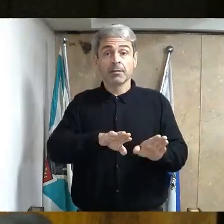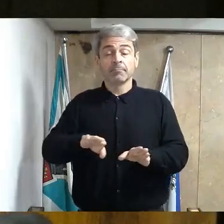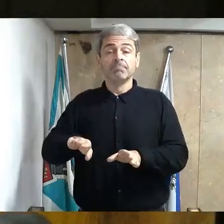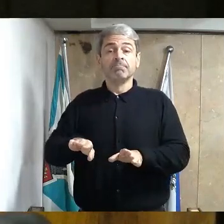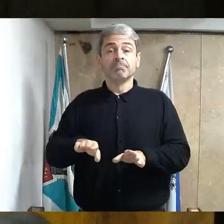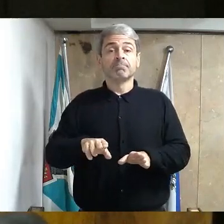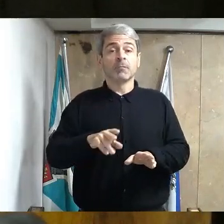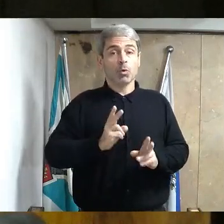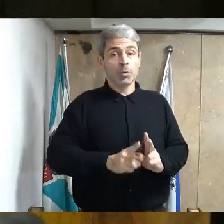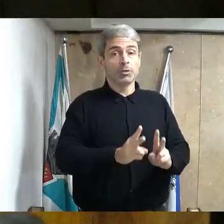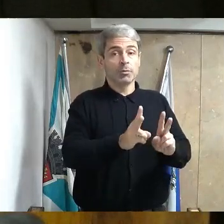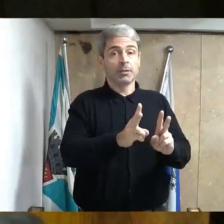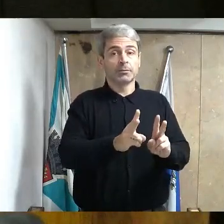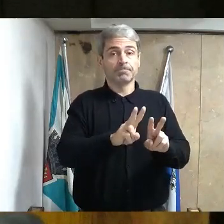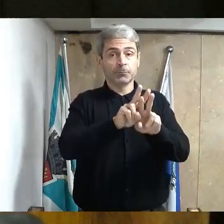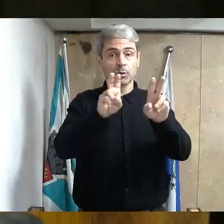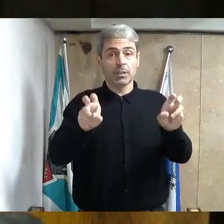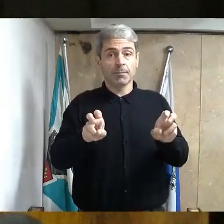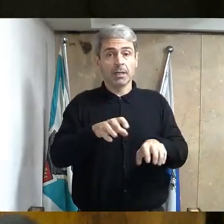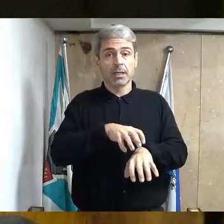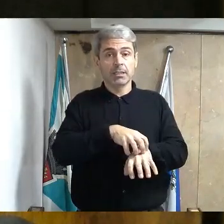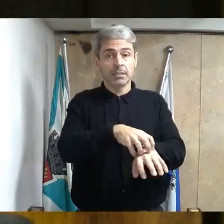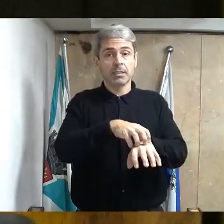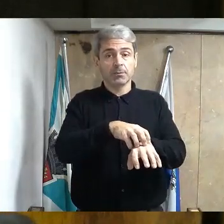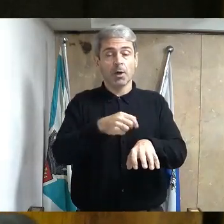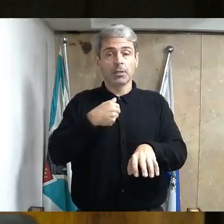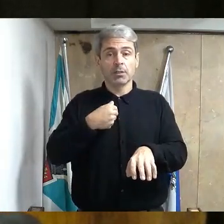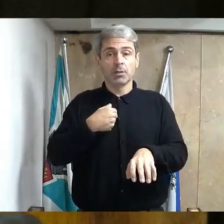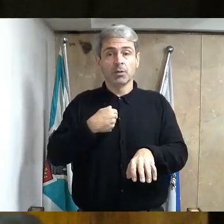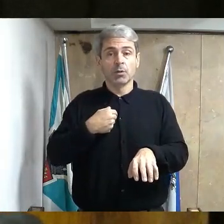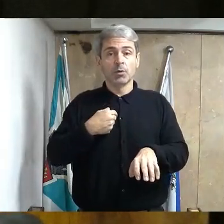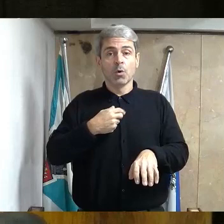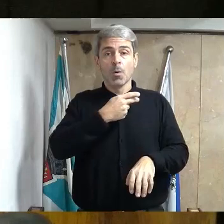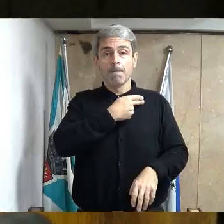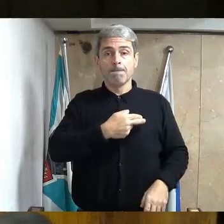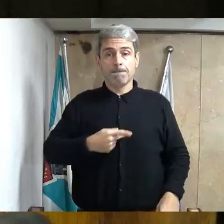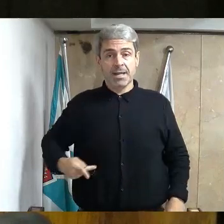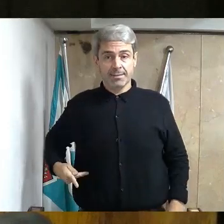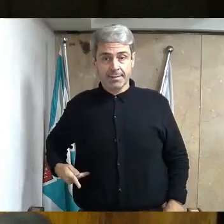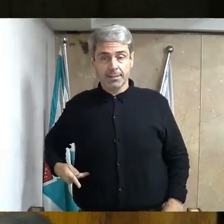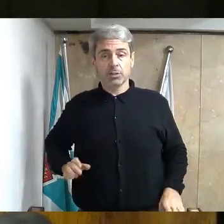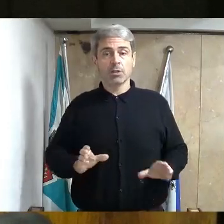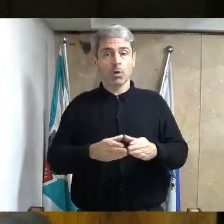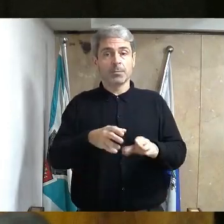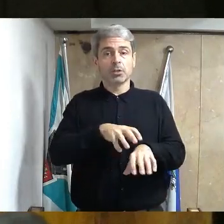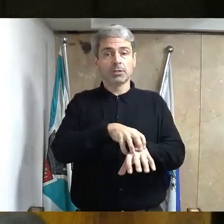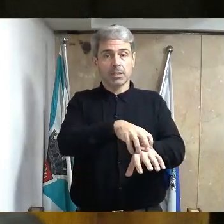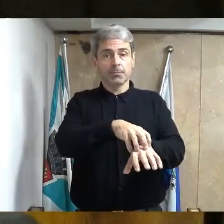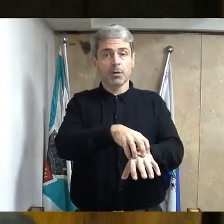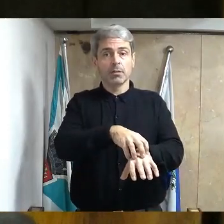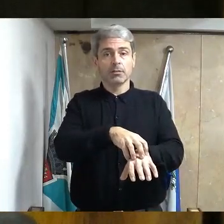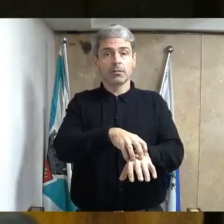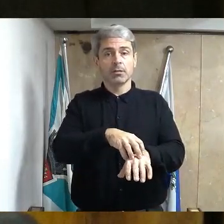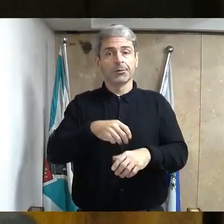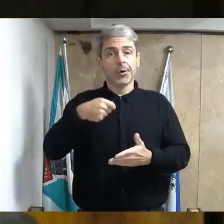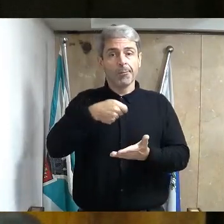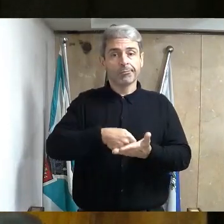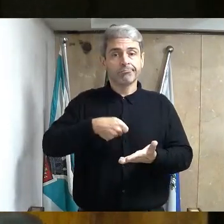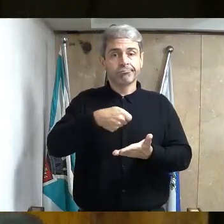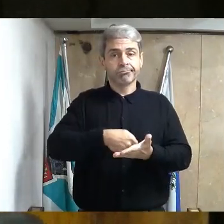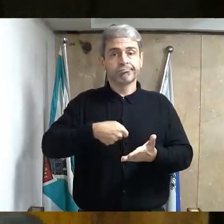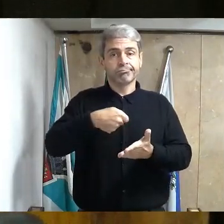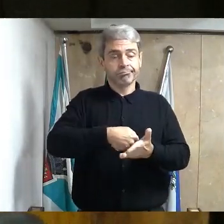transporte, eu, como presidente da comissão de transporte, que fui muito cobrado aqui nessa